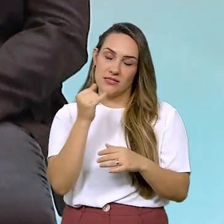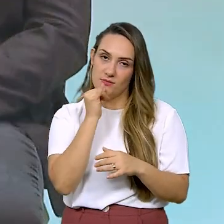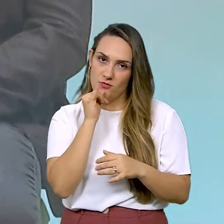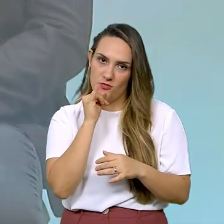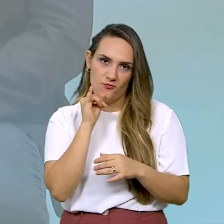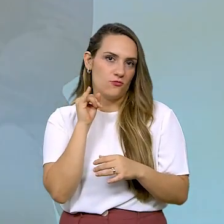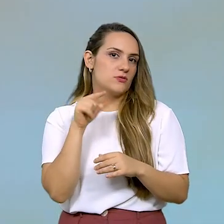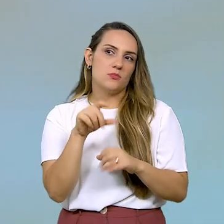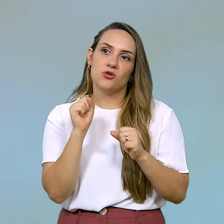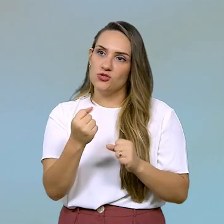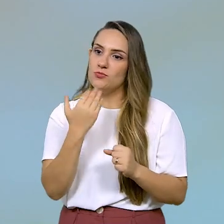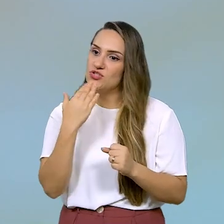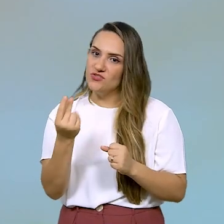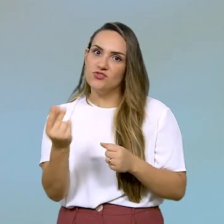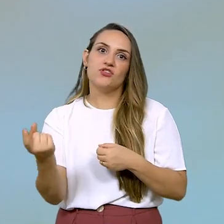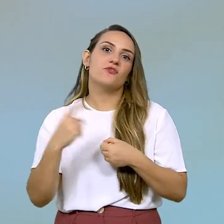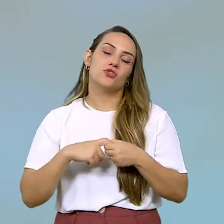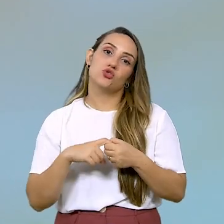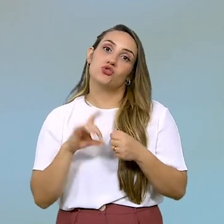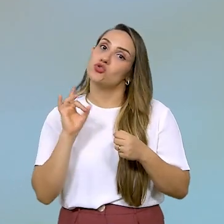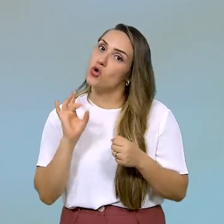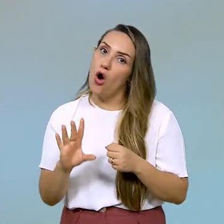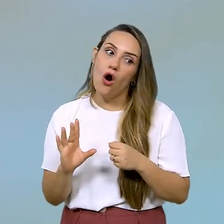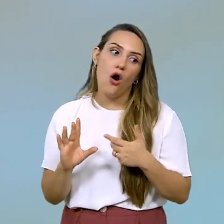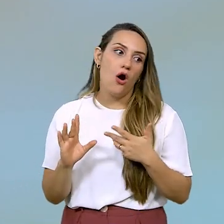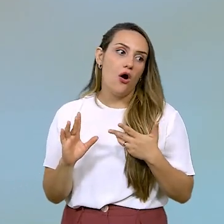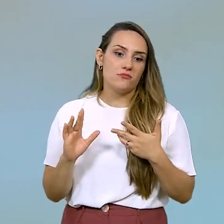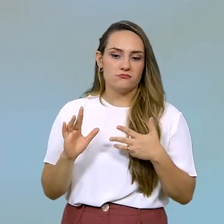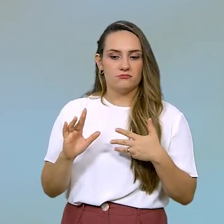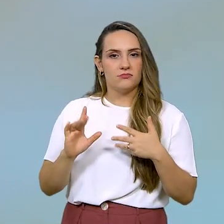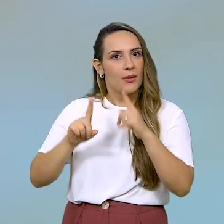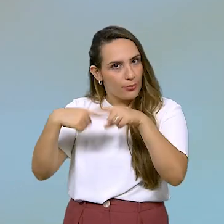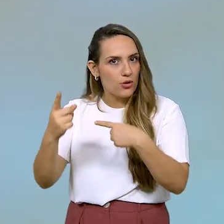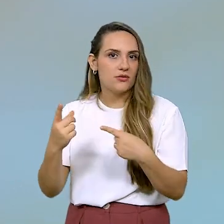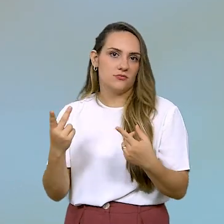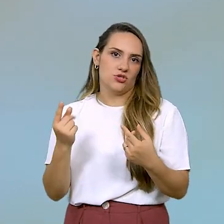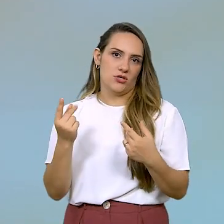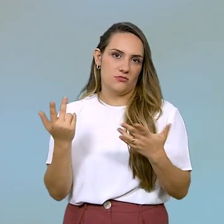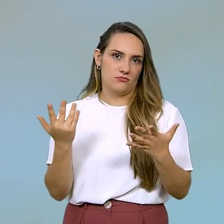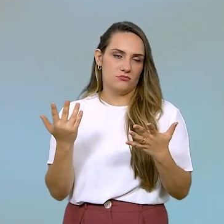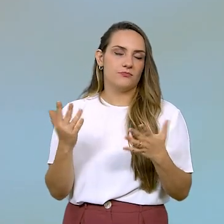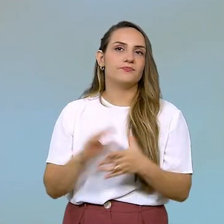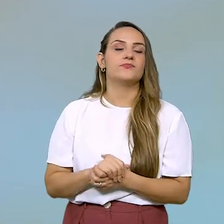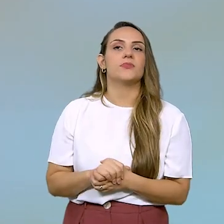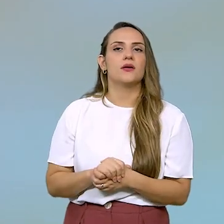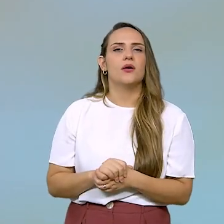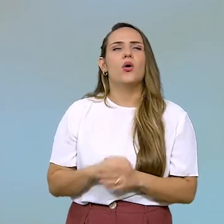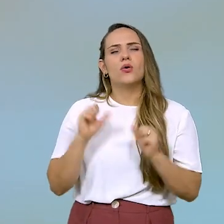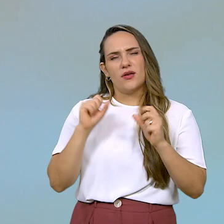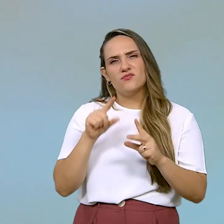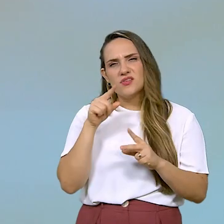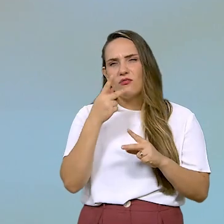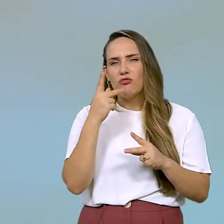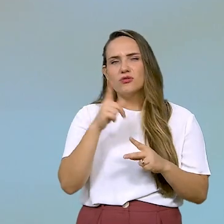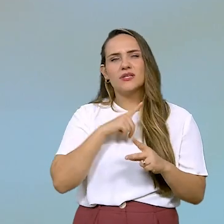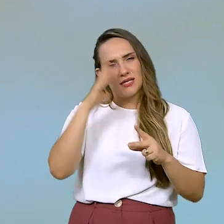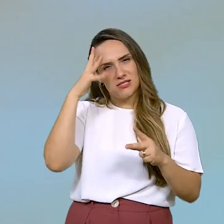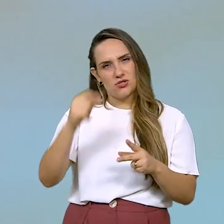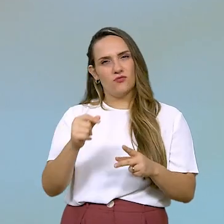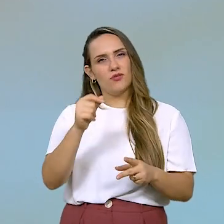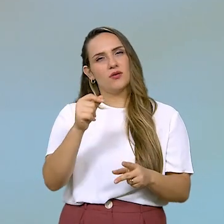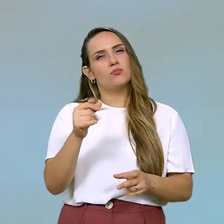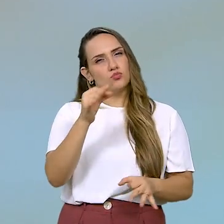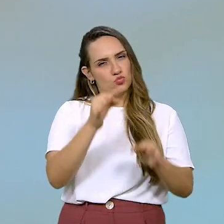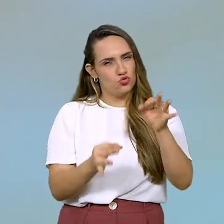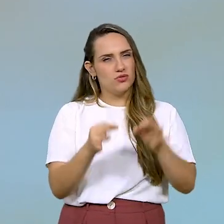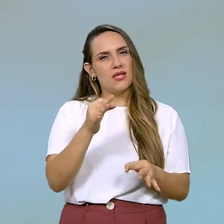do imposto. E esses créditos tributários, eles podem ser recuperados tanto pela via judicial, como você acabou de dar um exemplo, claro, sobre esse acórdão do